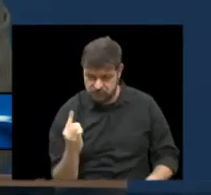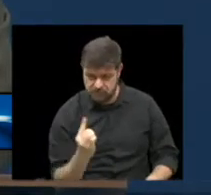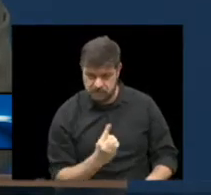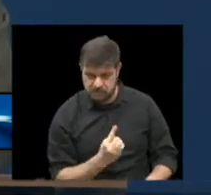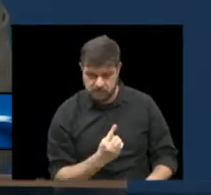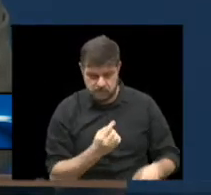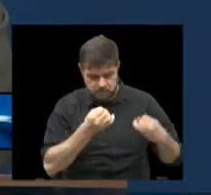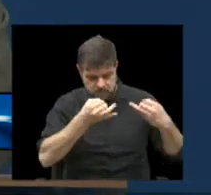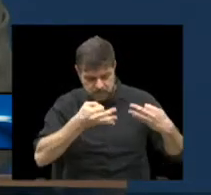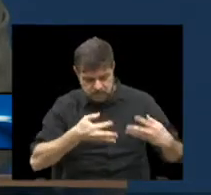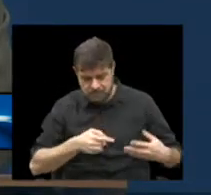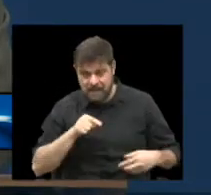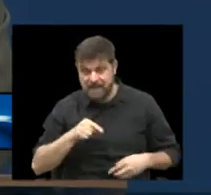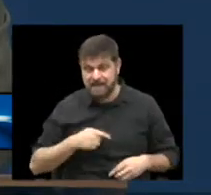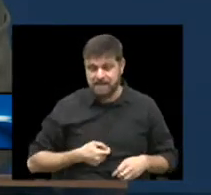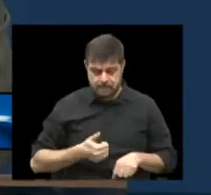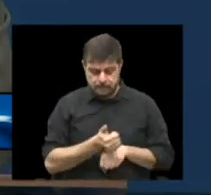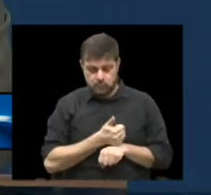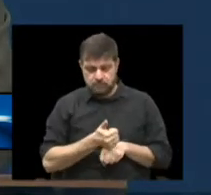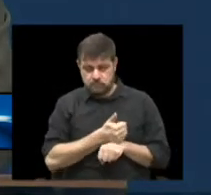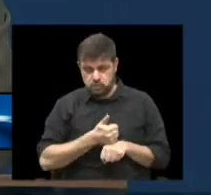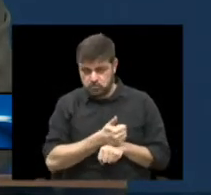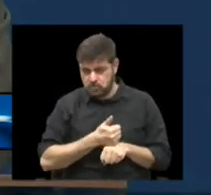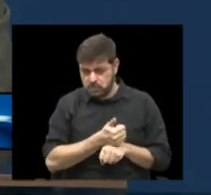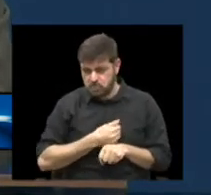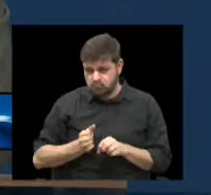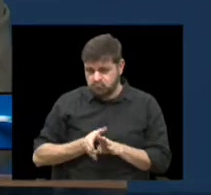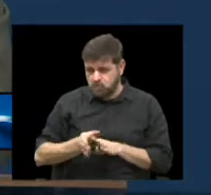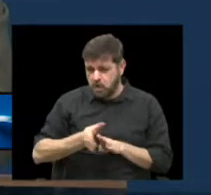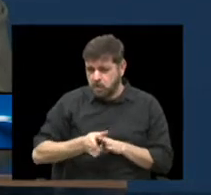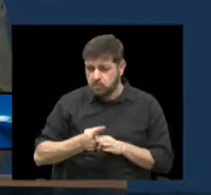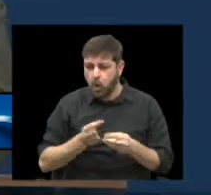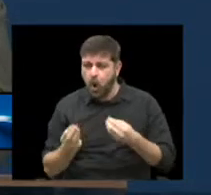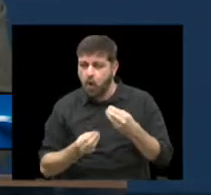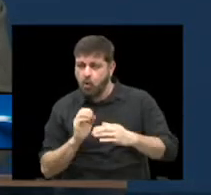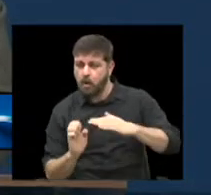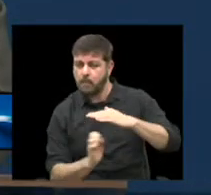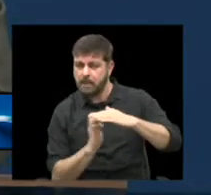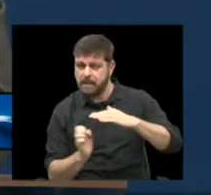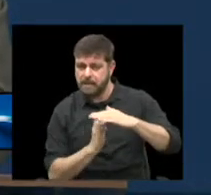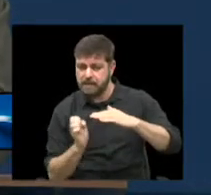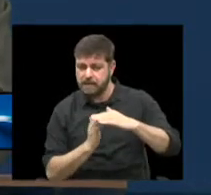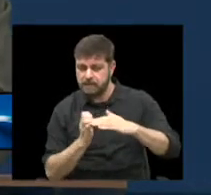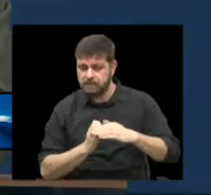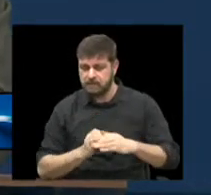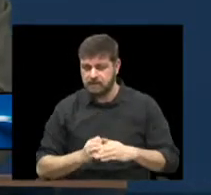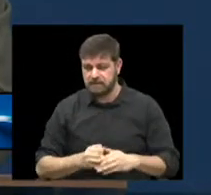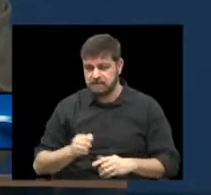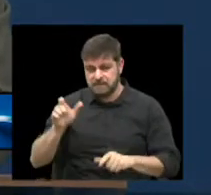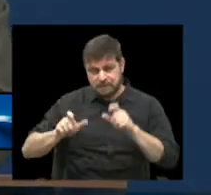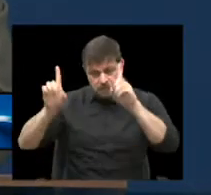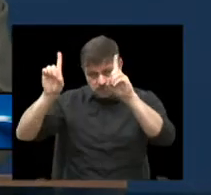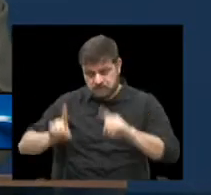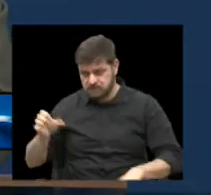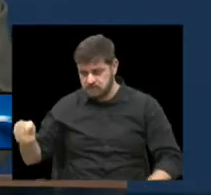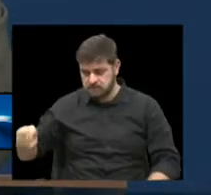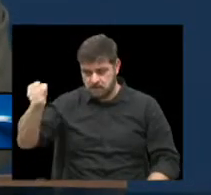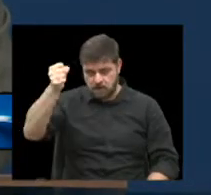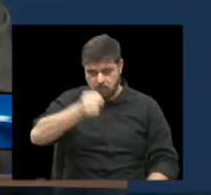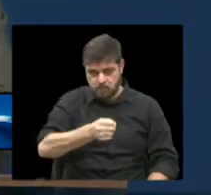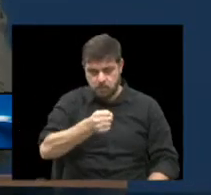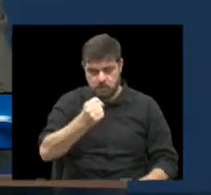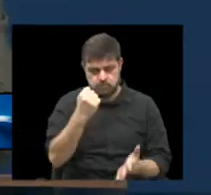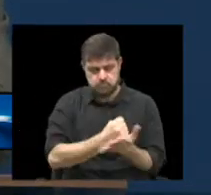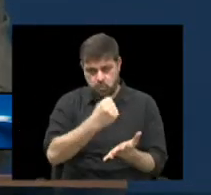empresa IAGREC Desenvolvimento Humano, abordando o tema empregabilidade para as pessoas